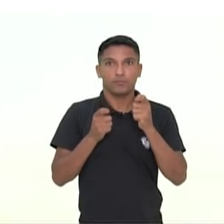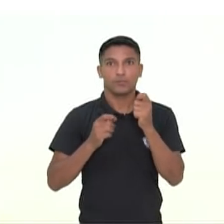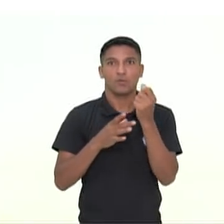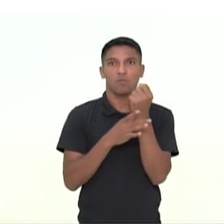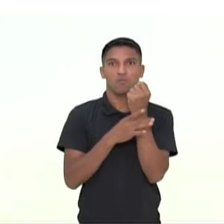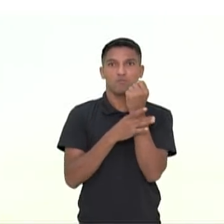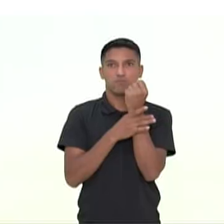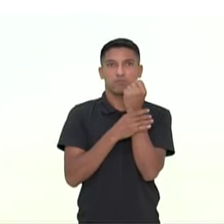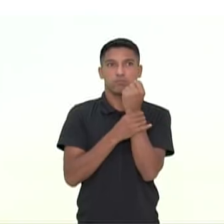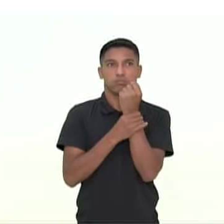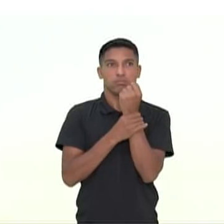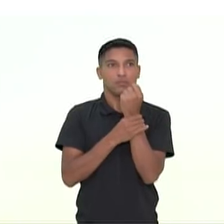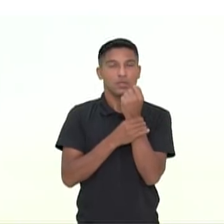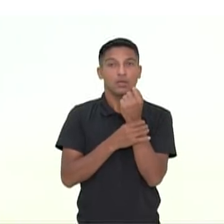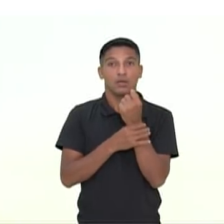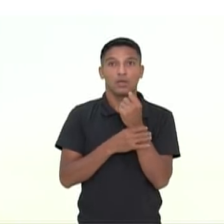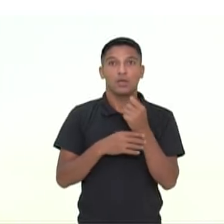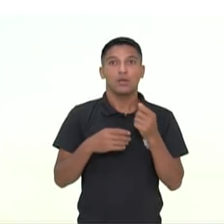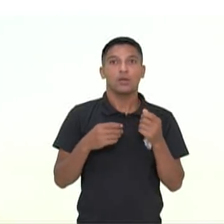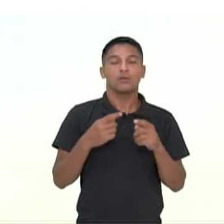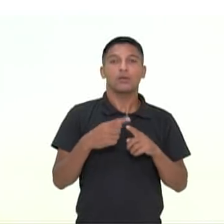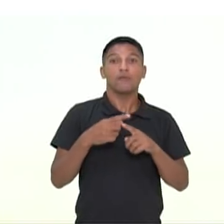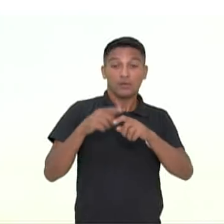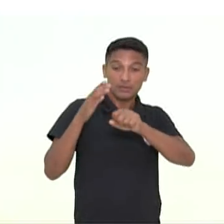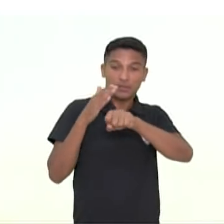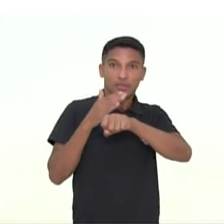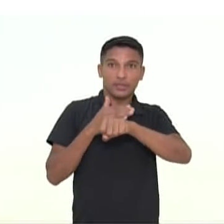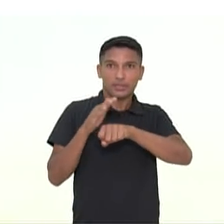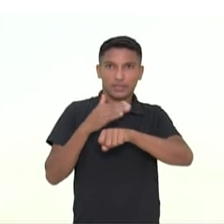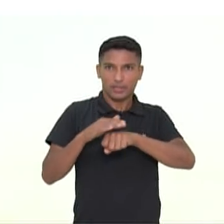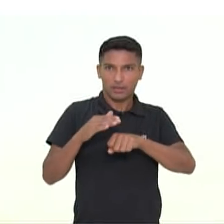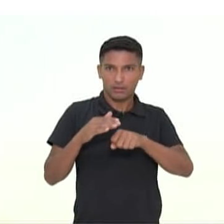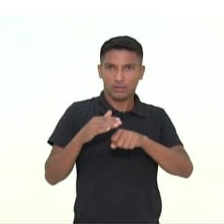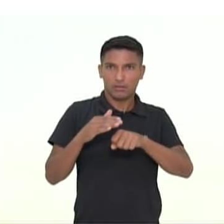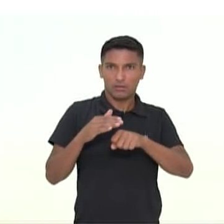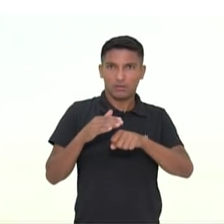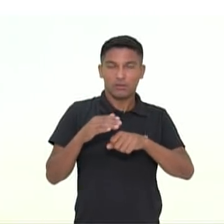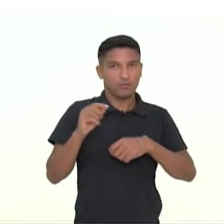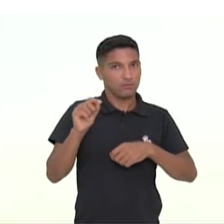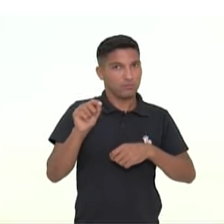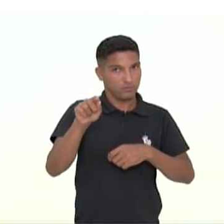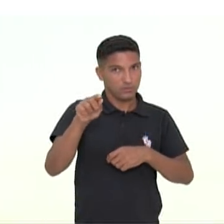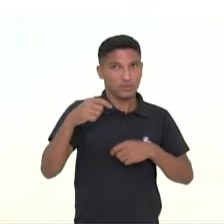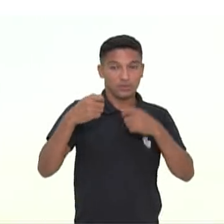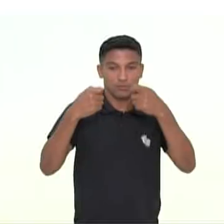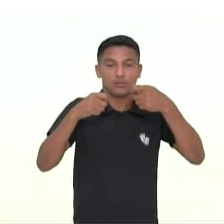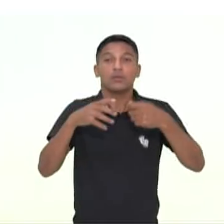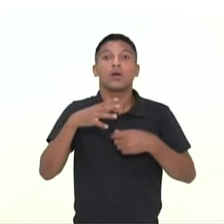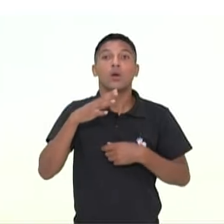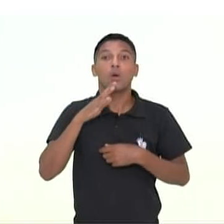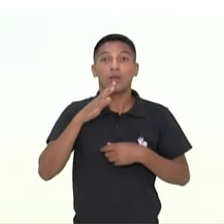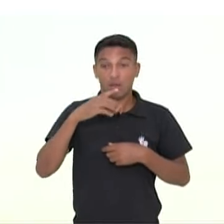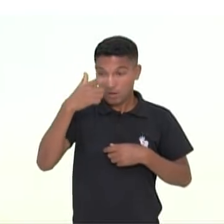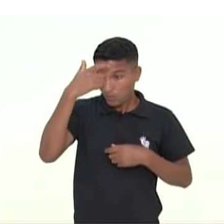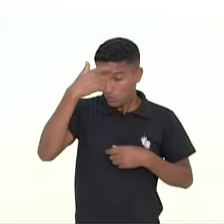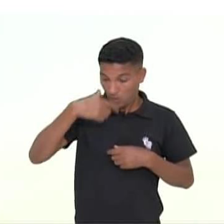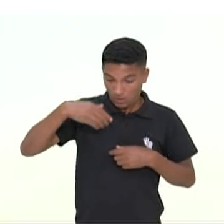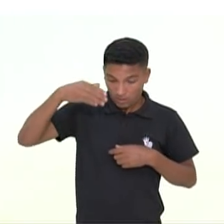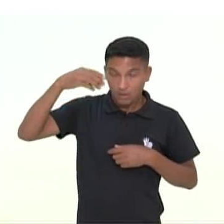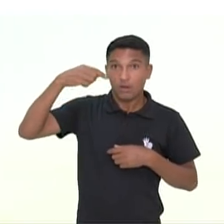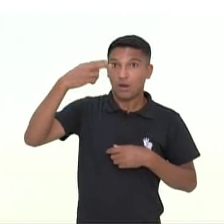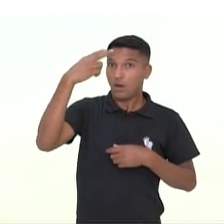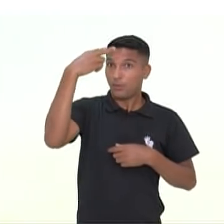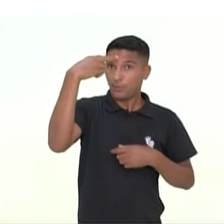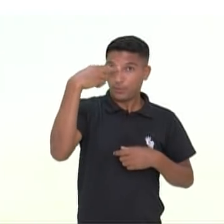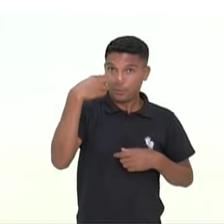a descobrirem a si próprios primeiro. Tá? Então, o primeiro passo é conhecer a si mesmo, a si